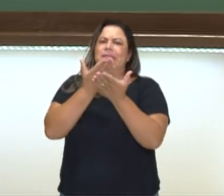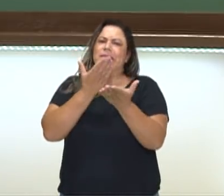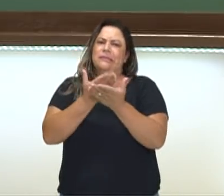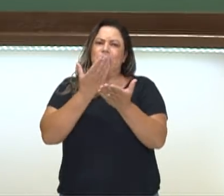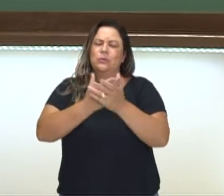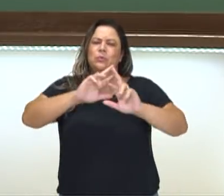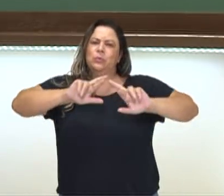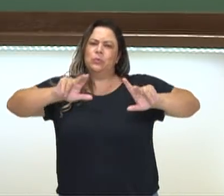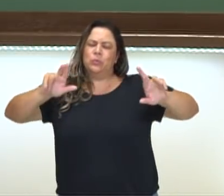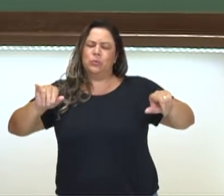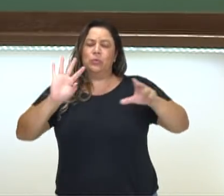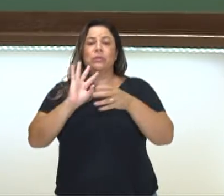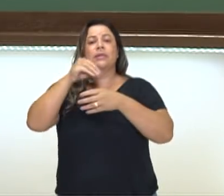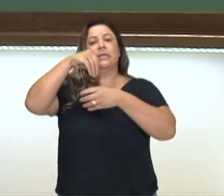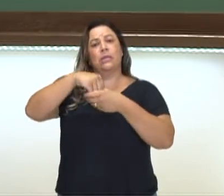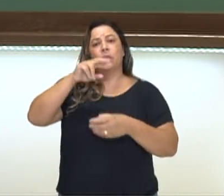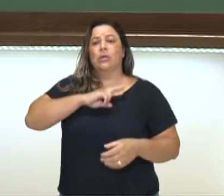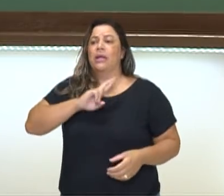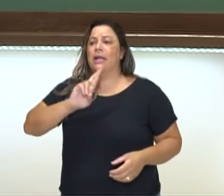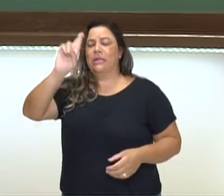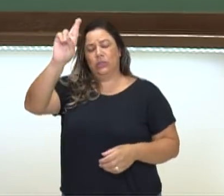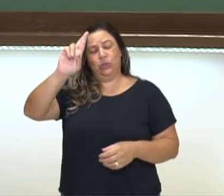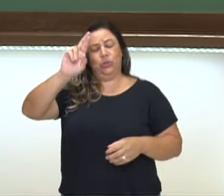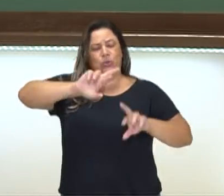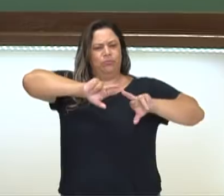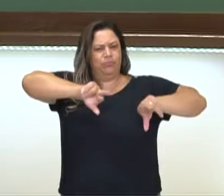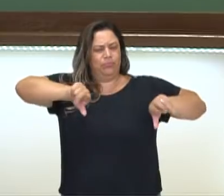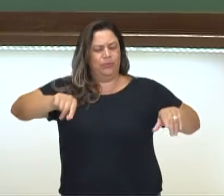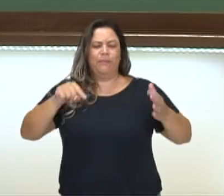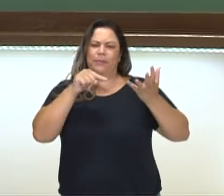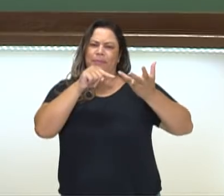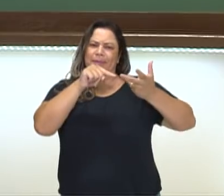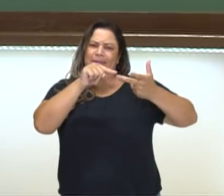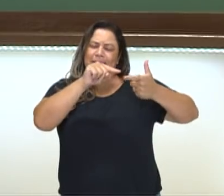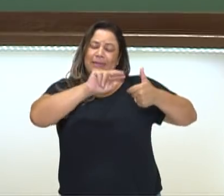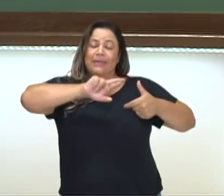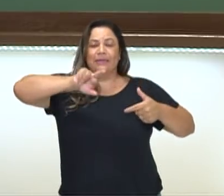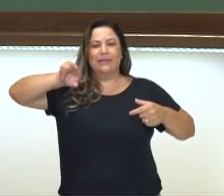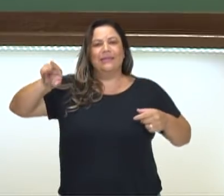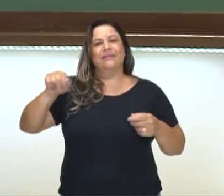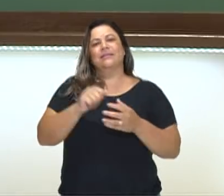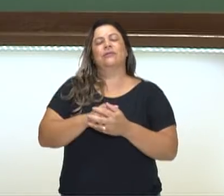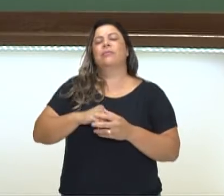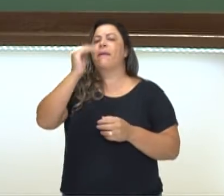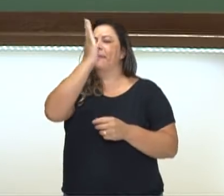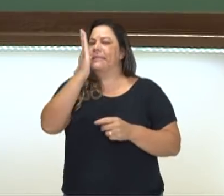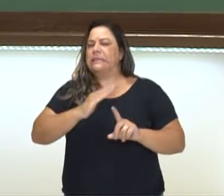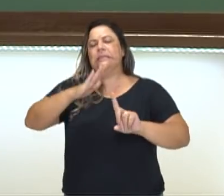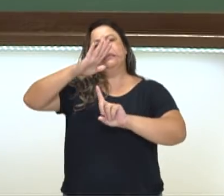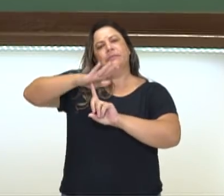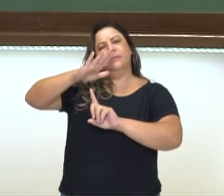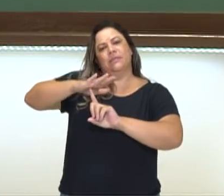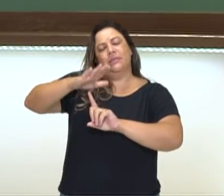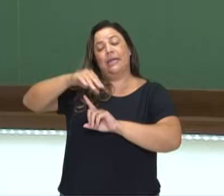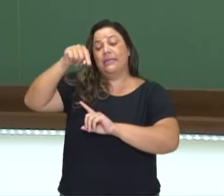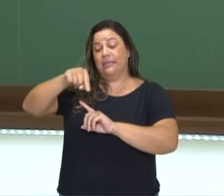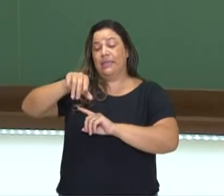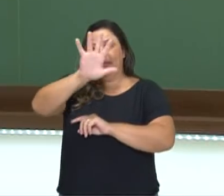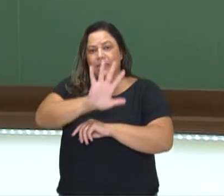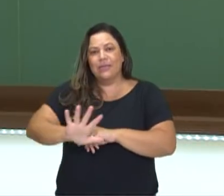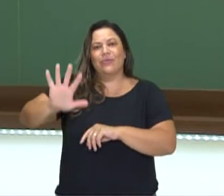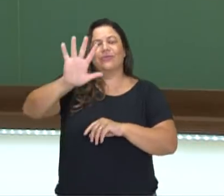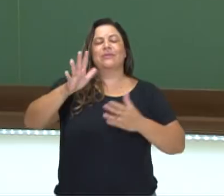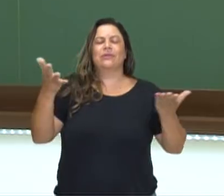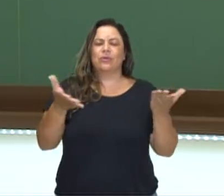diversidade religiosa brasileira, paranaense e aqui da nossa região? Muito bem. O objetivo da aula